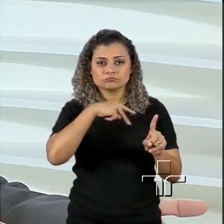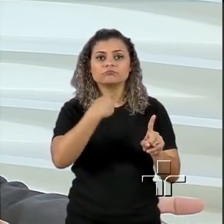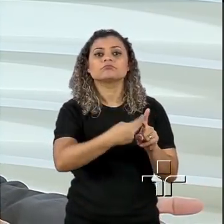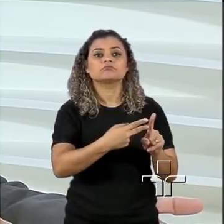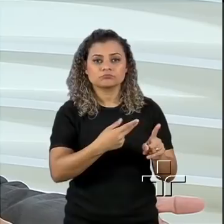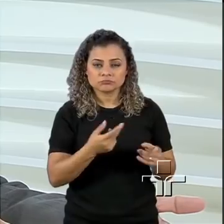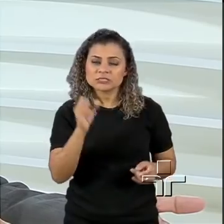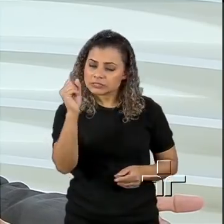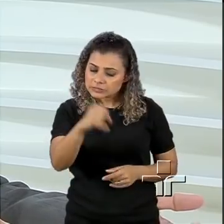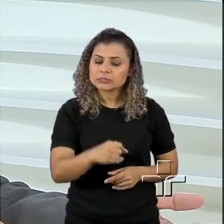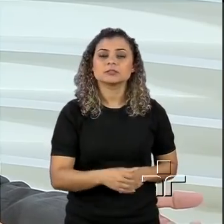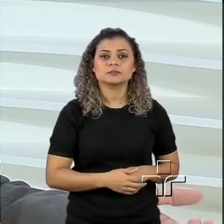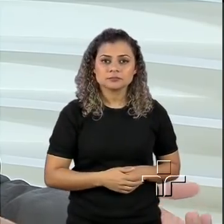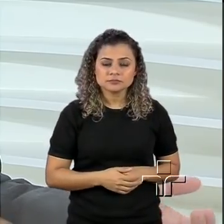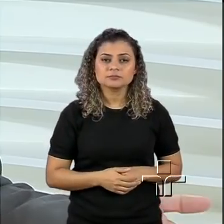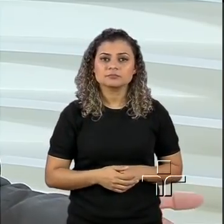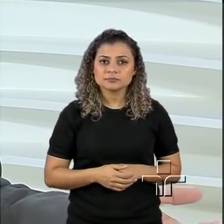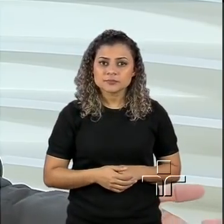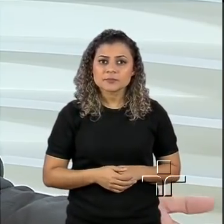salário do professorado.